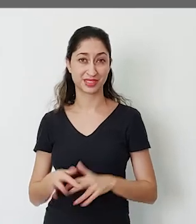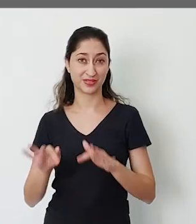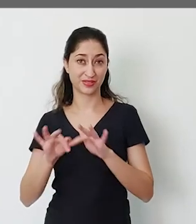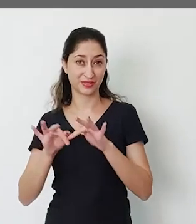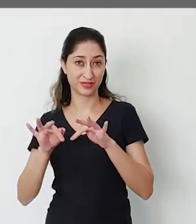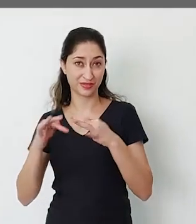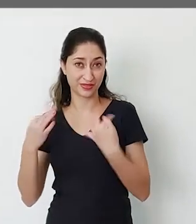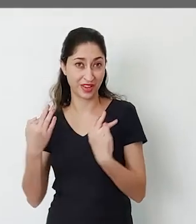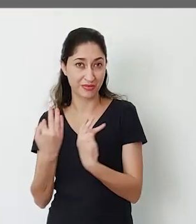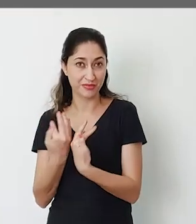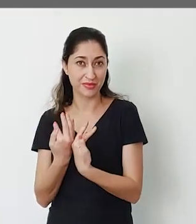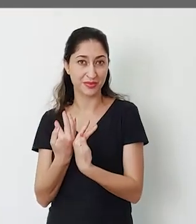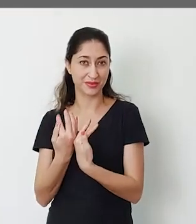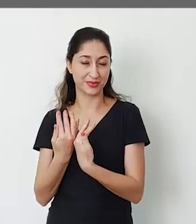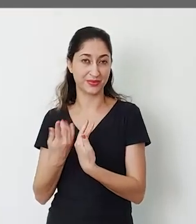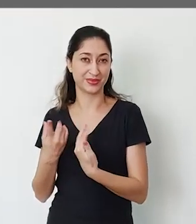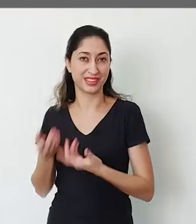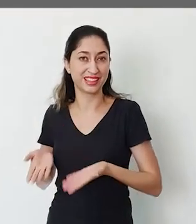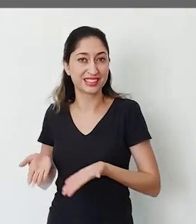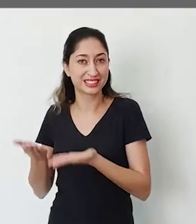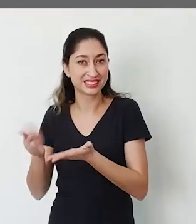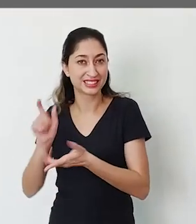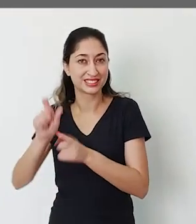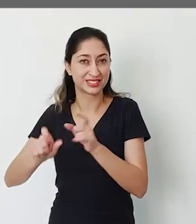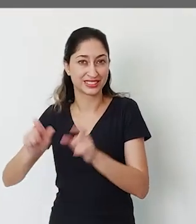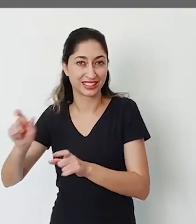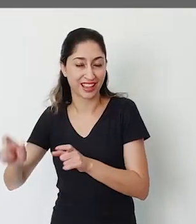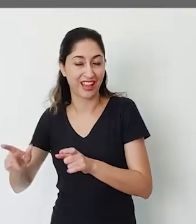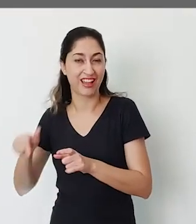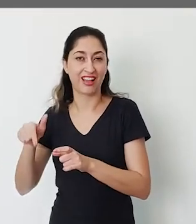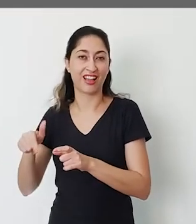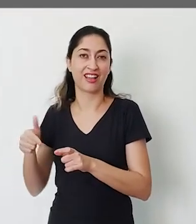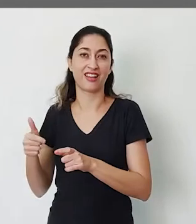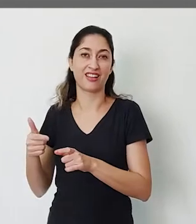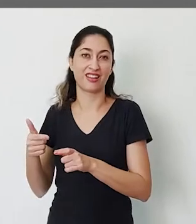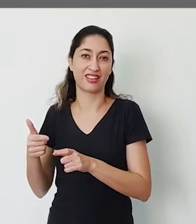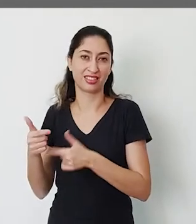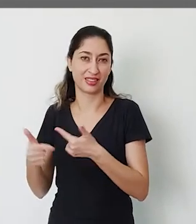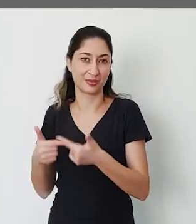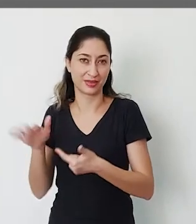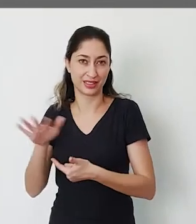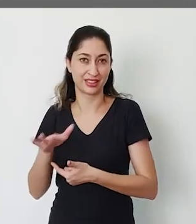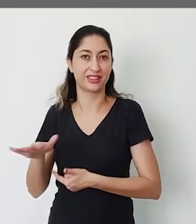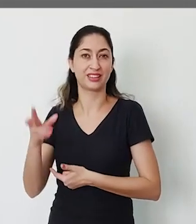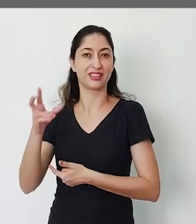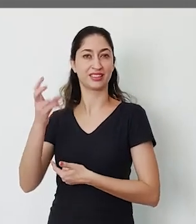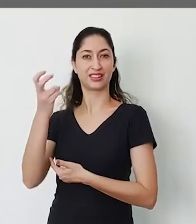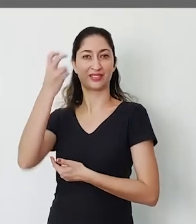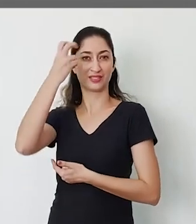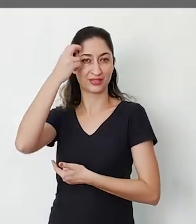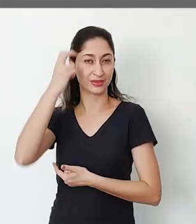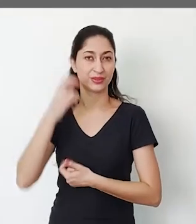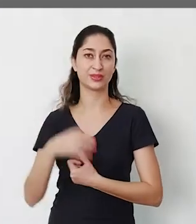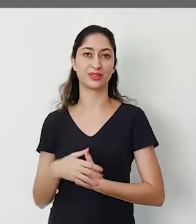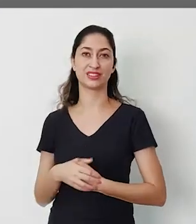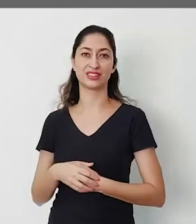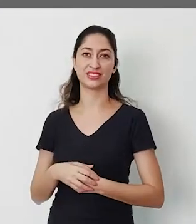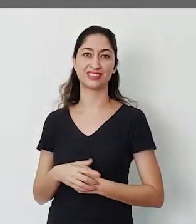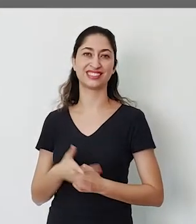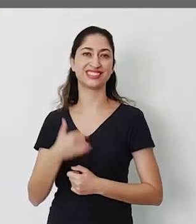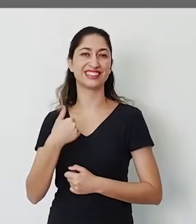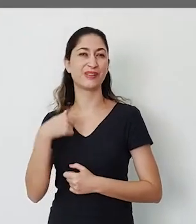nos anos... A gente está falando da década de 90, né? E aí depois o Robert também pudesse falar um pouquinho do que ele viu de desenvolvimento